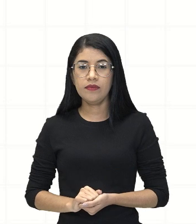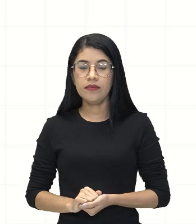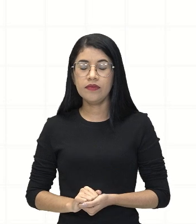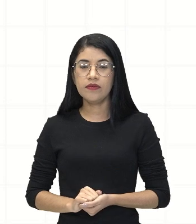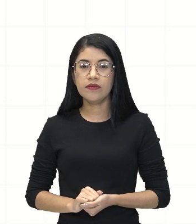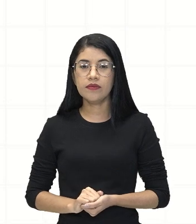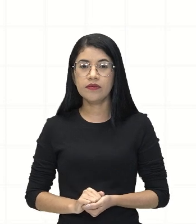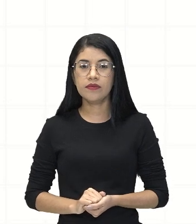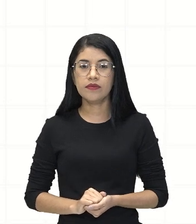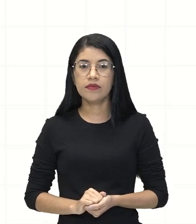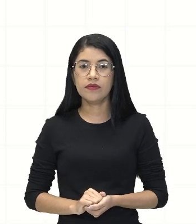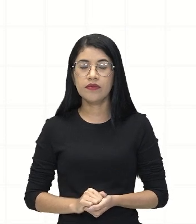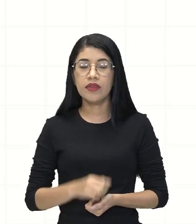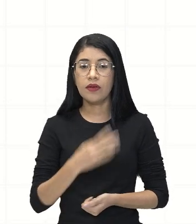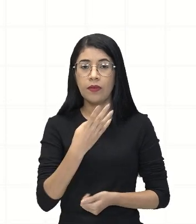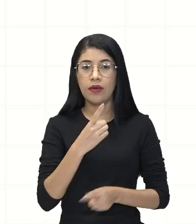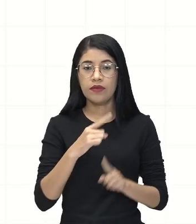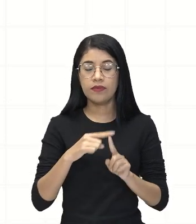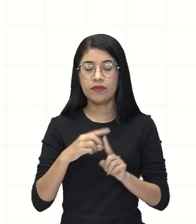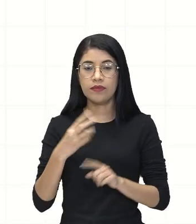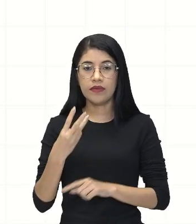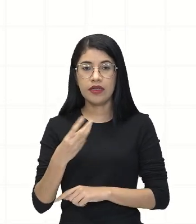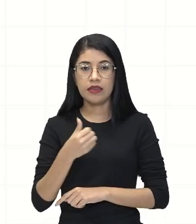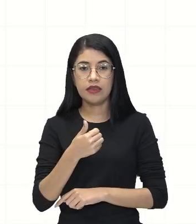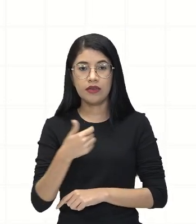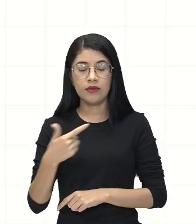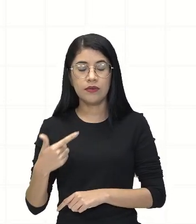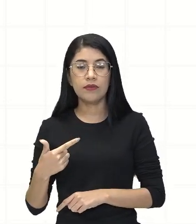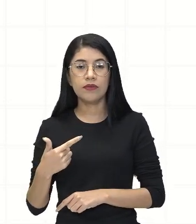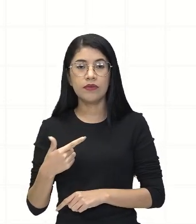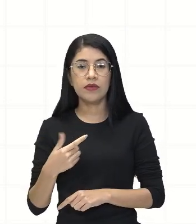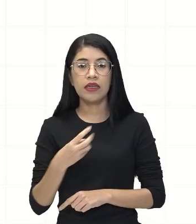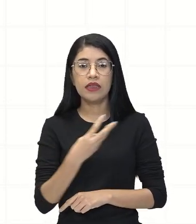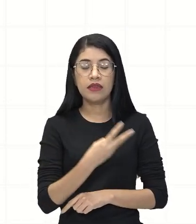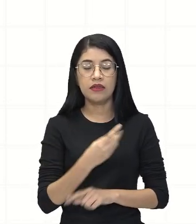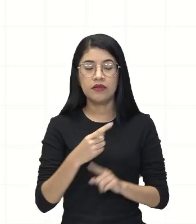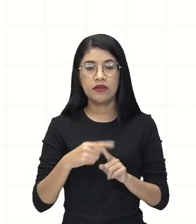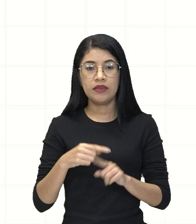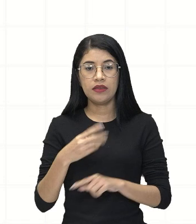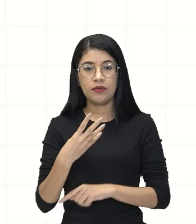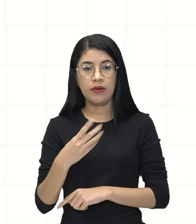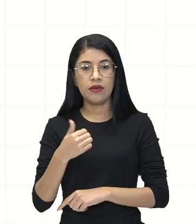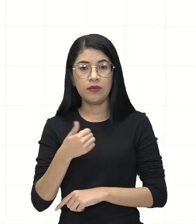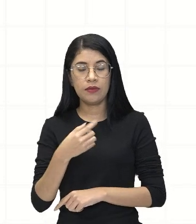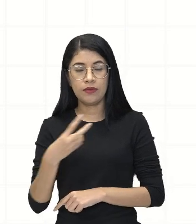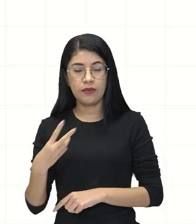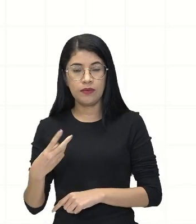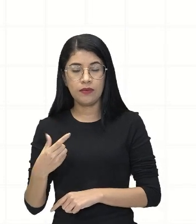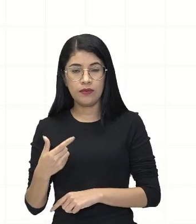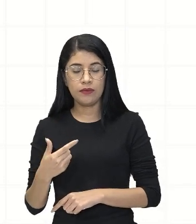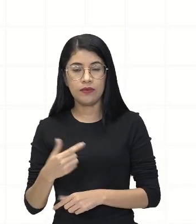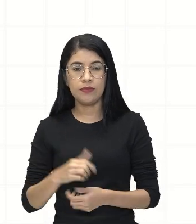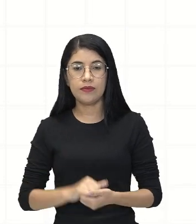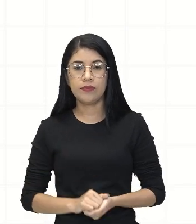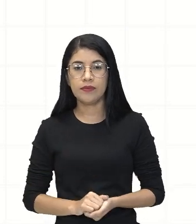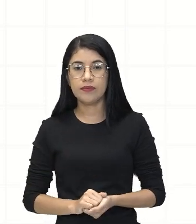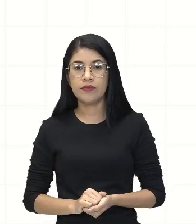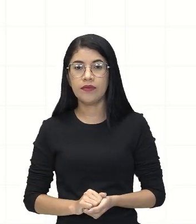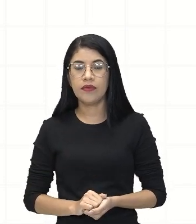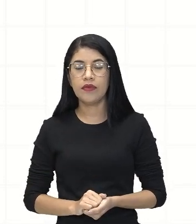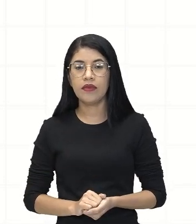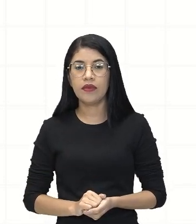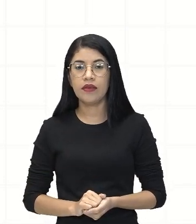ó, 4 vezes 3, 12, e 3 vezes 4, 12. Beleza? E